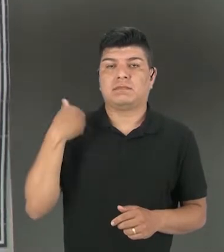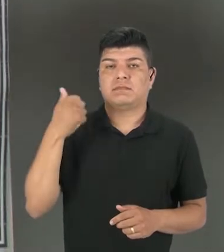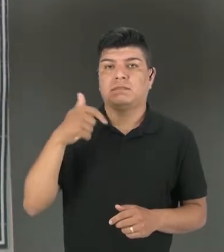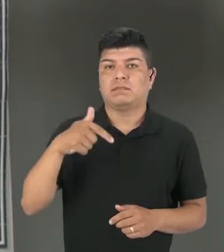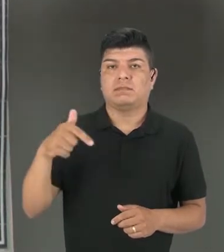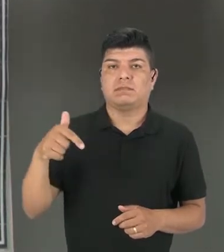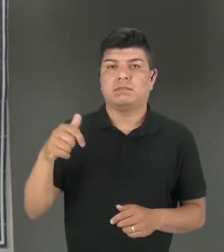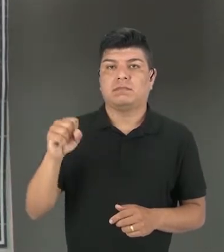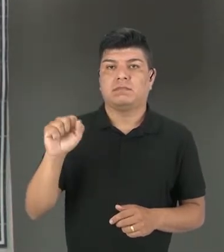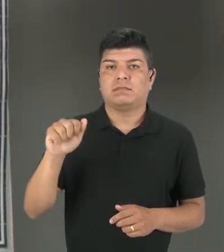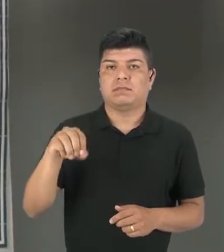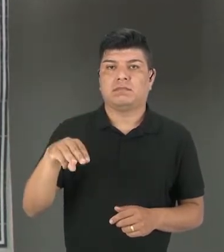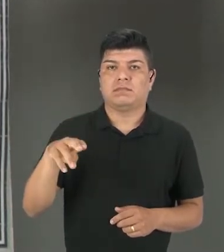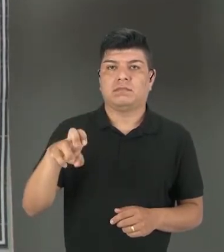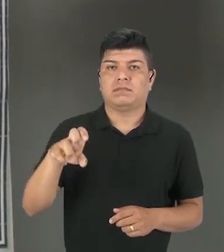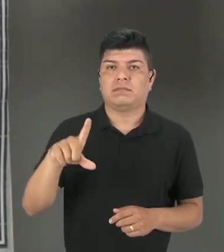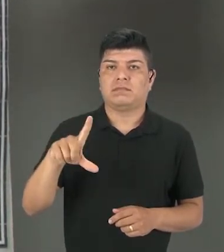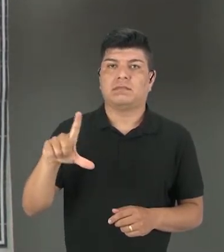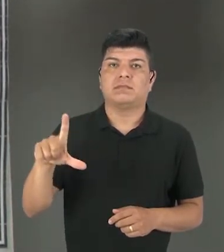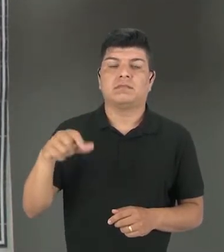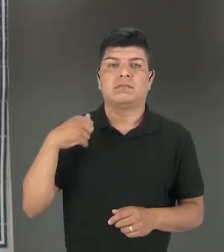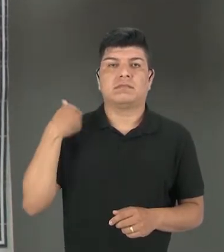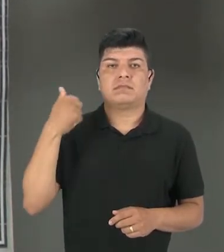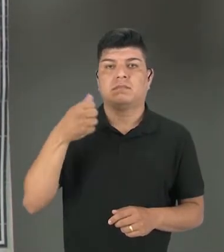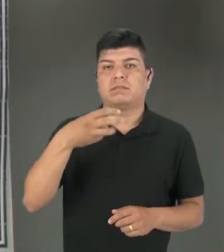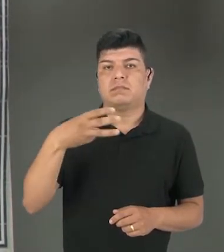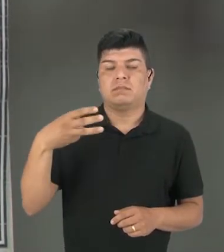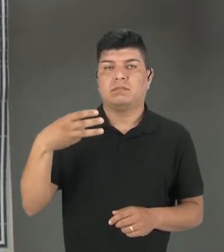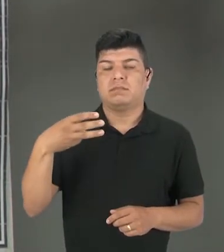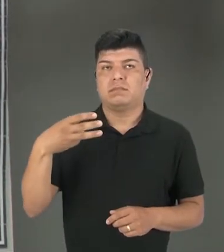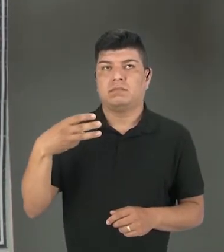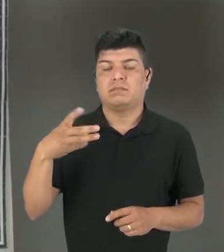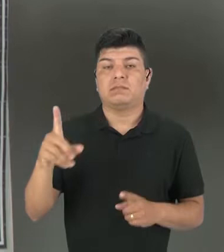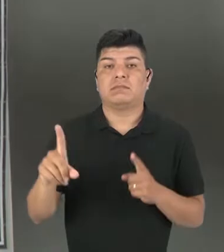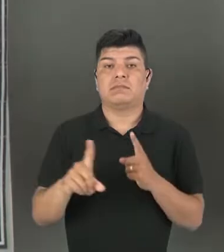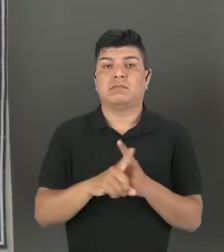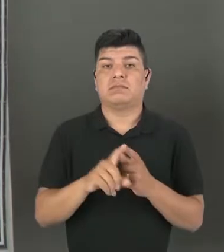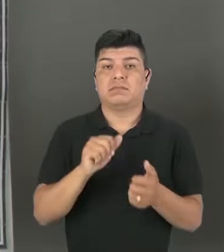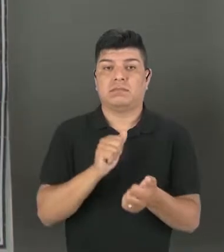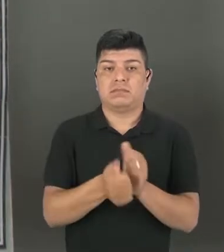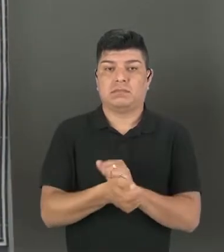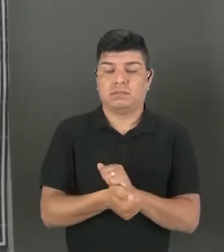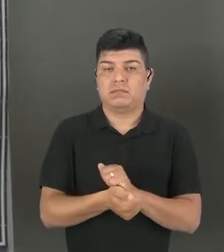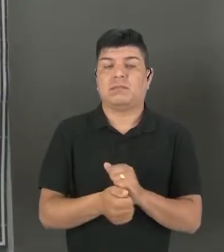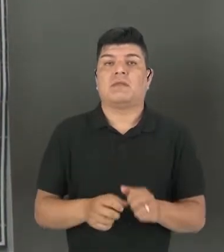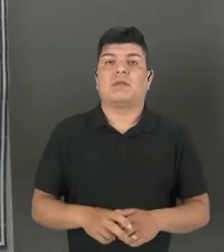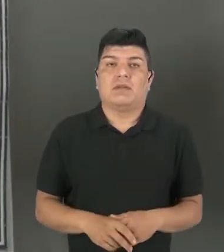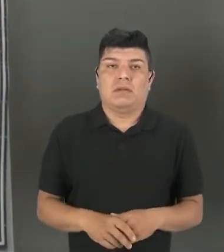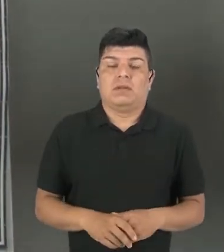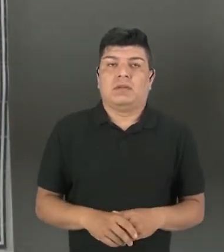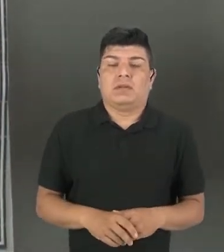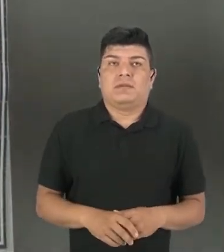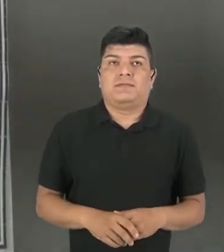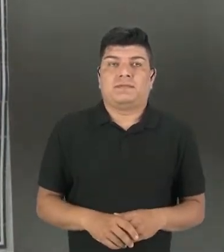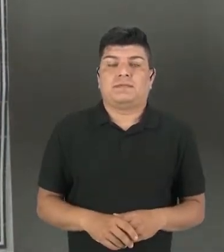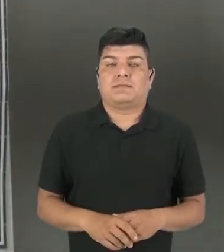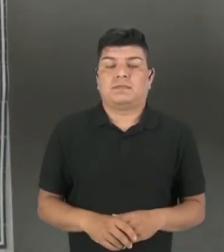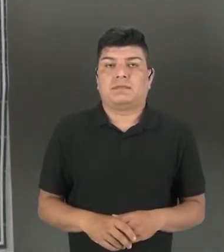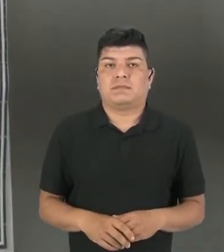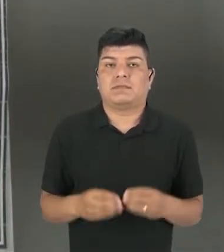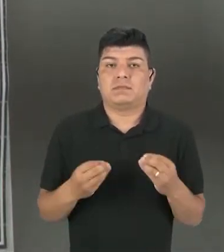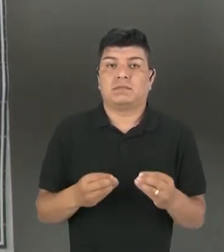anos, e Samuel de Oliveira, de 13 anos, encontram no esporte uma maneira